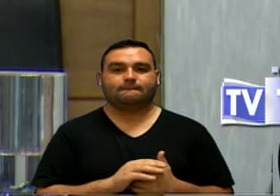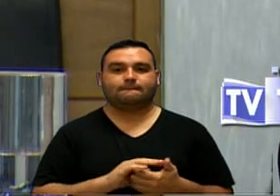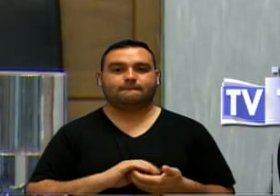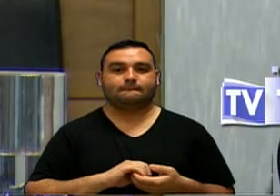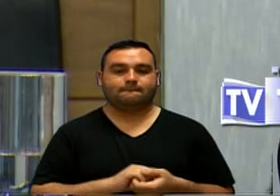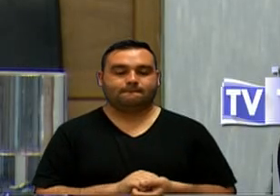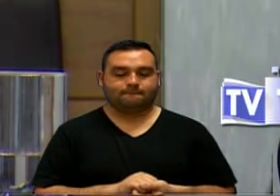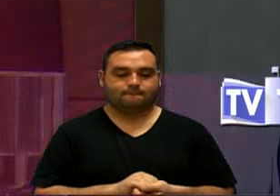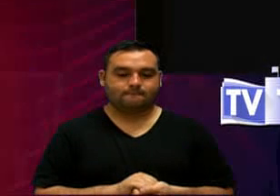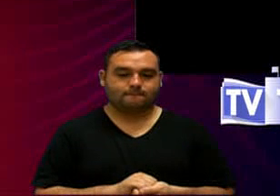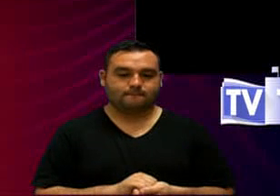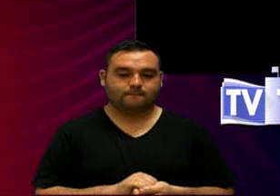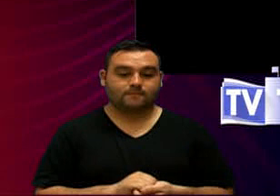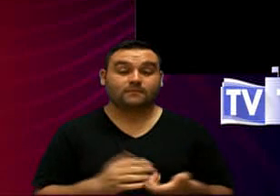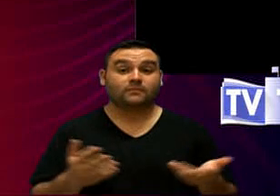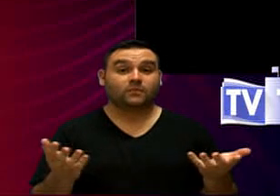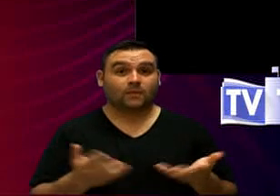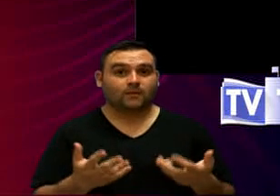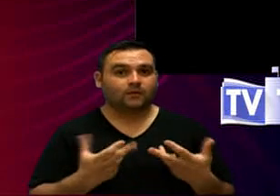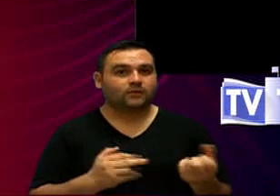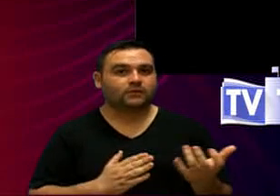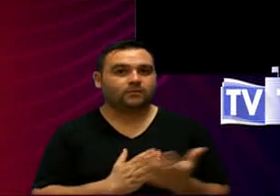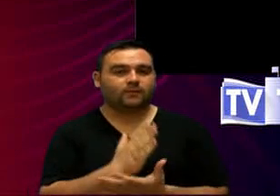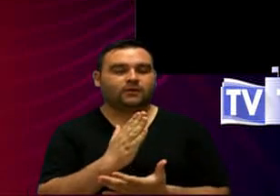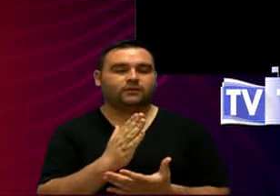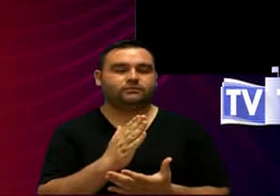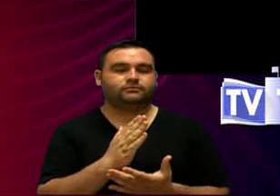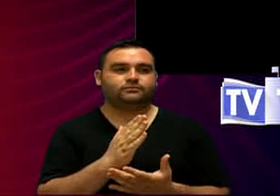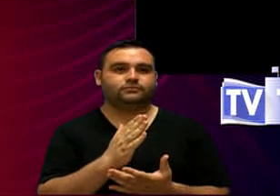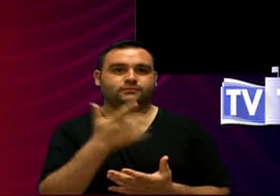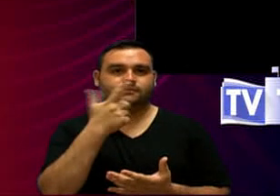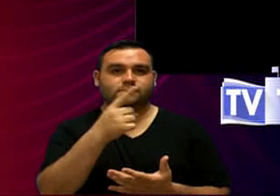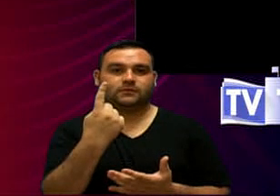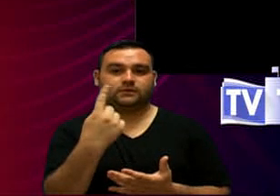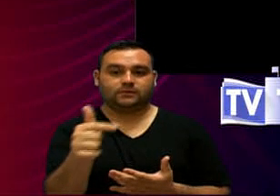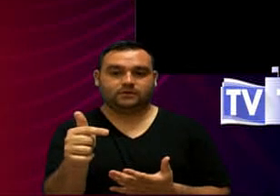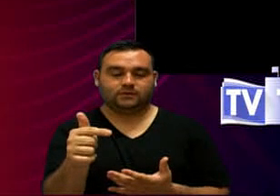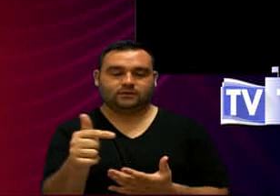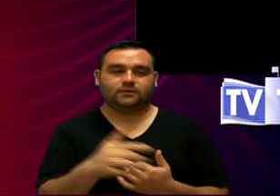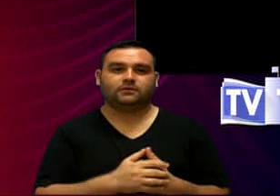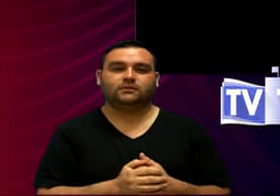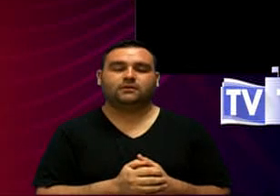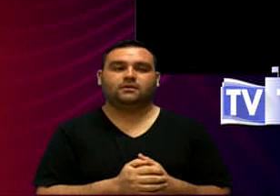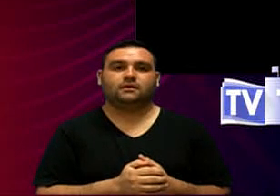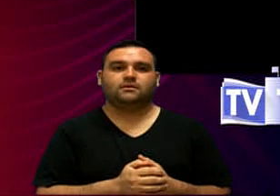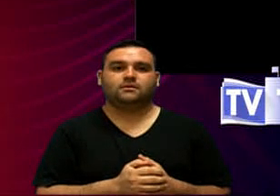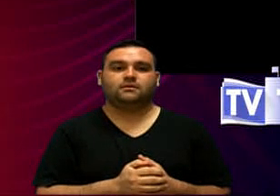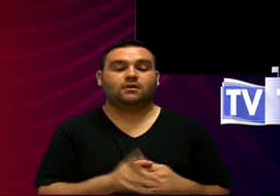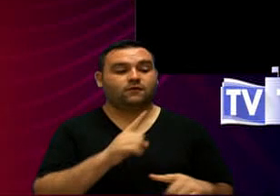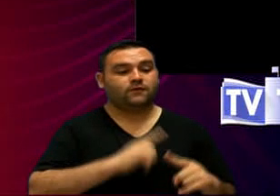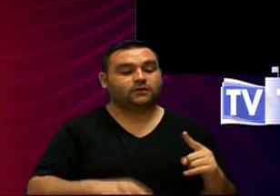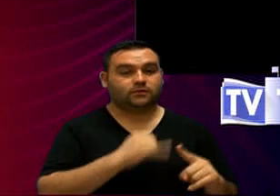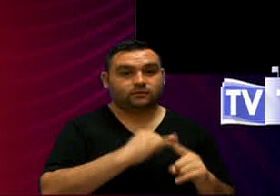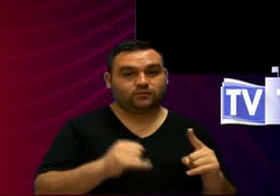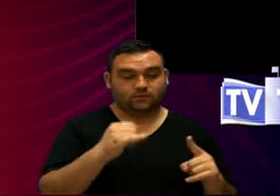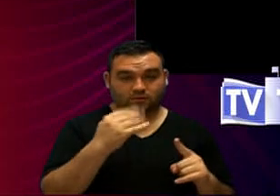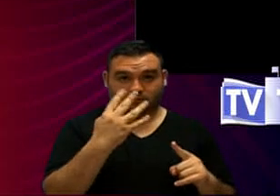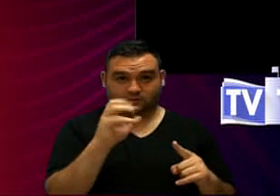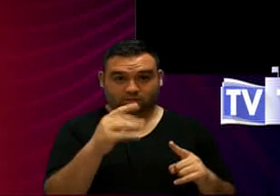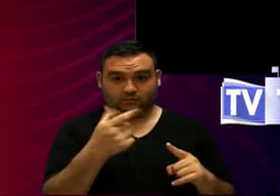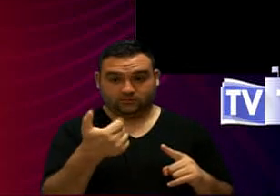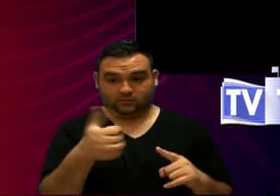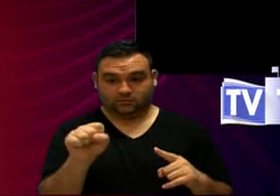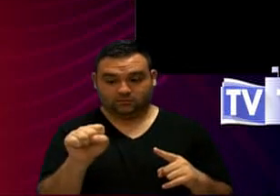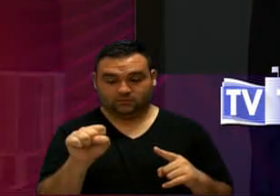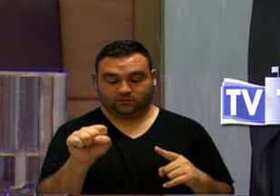tem jeito. Fica aprovado por 17 votos. Veto parcial número